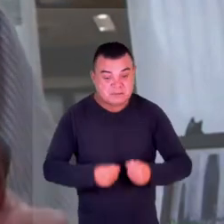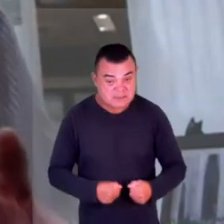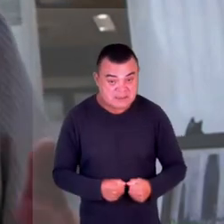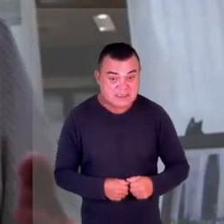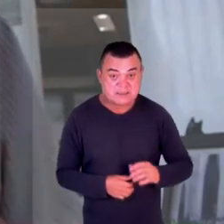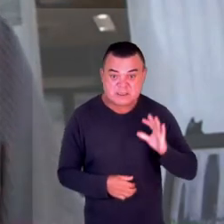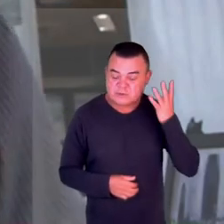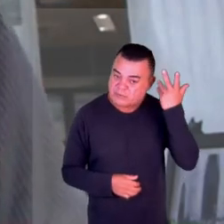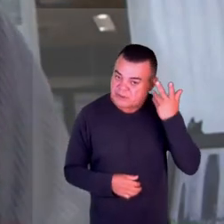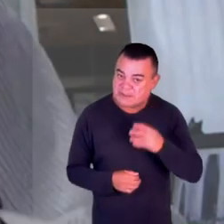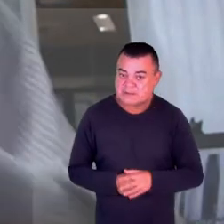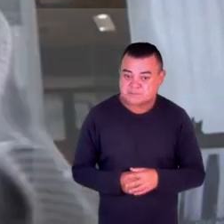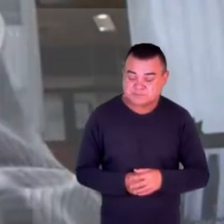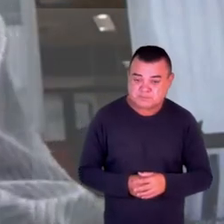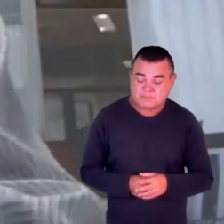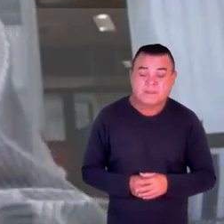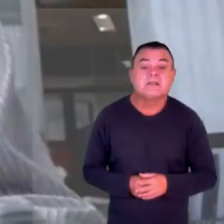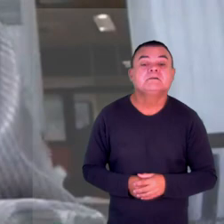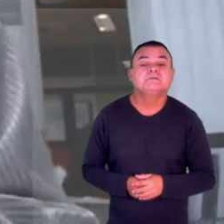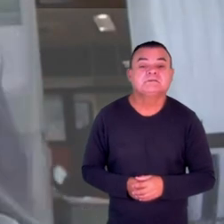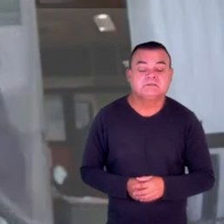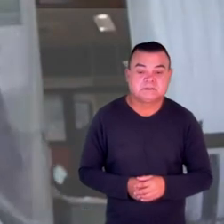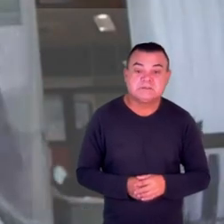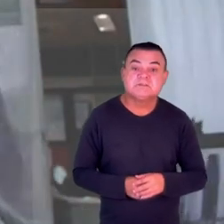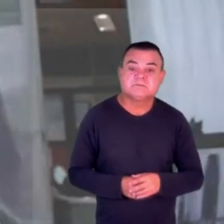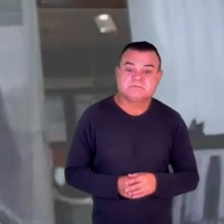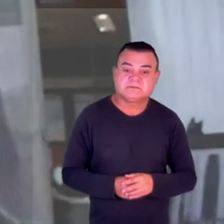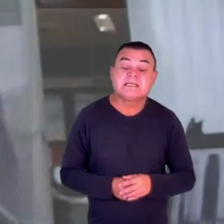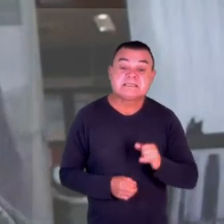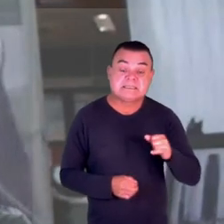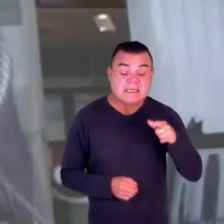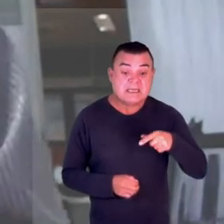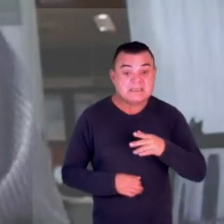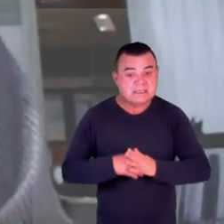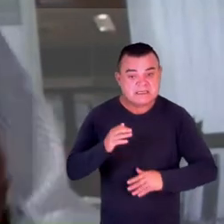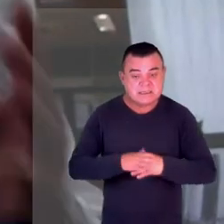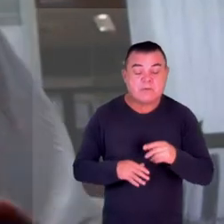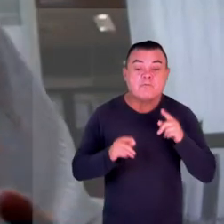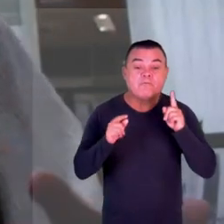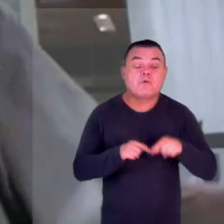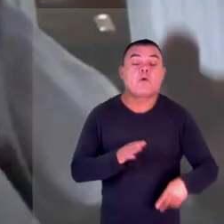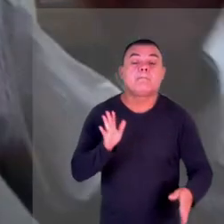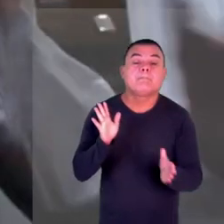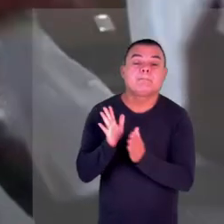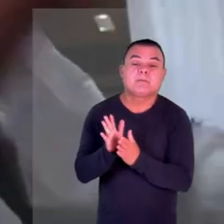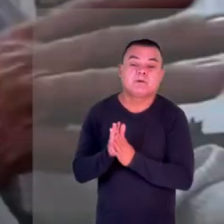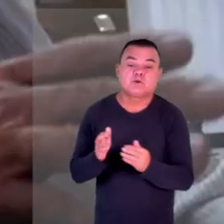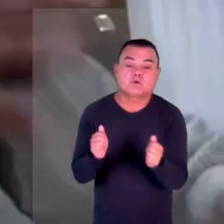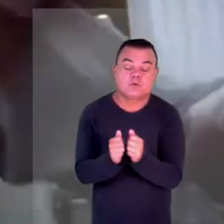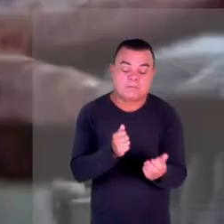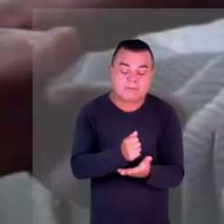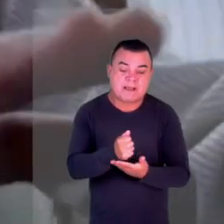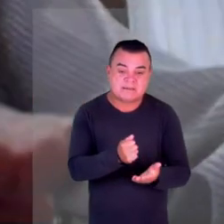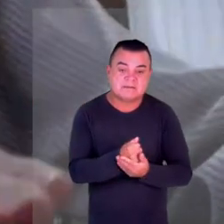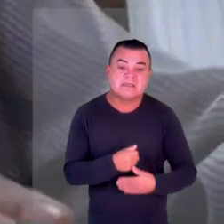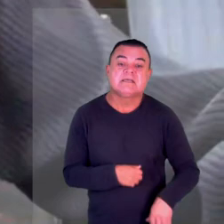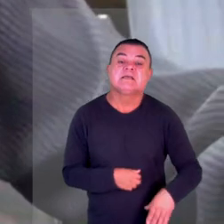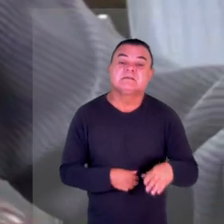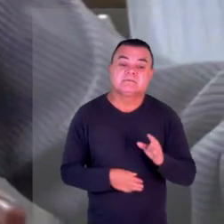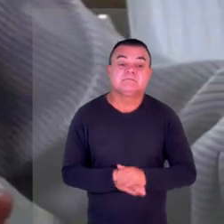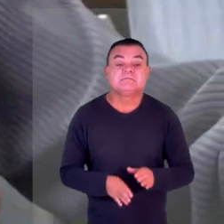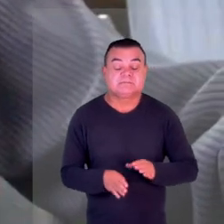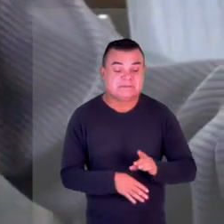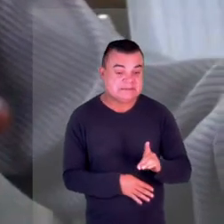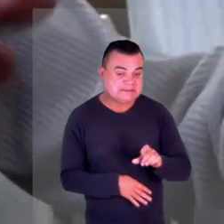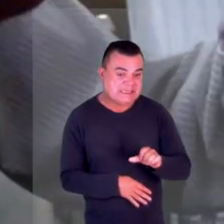se você se se essa se essa ação for Proposta com base numa liberação do Conselho